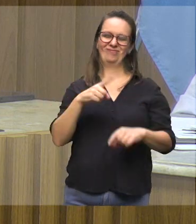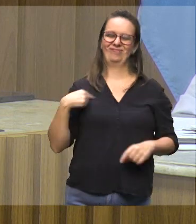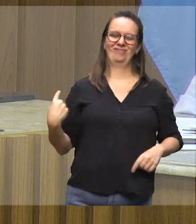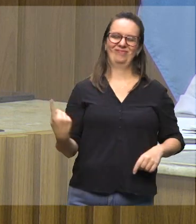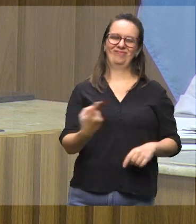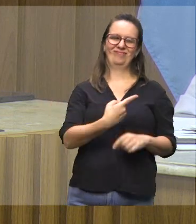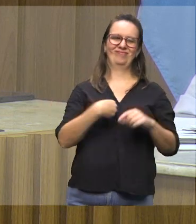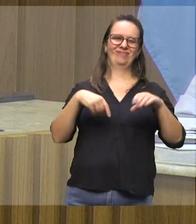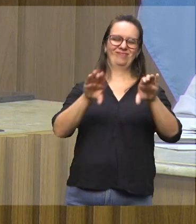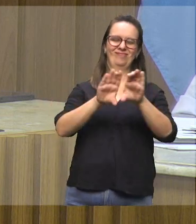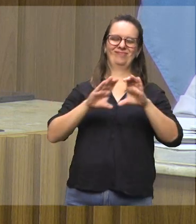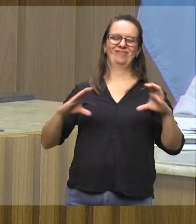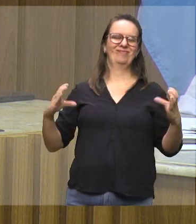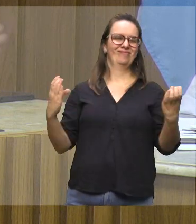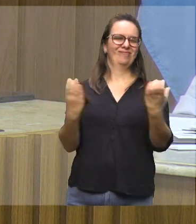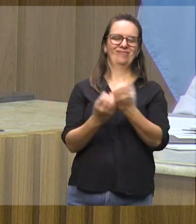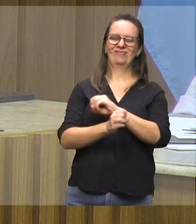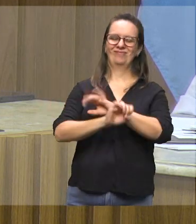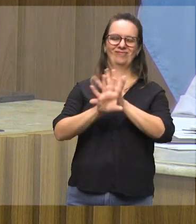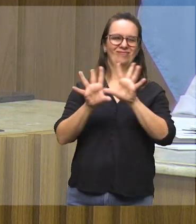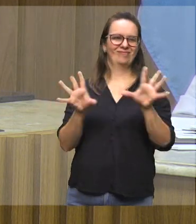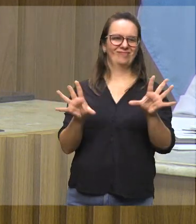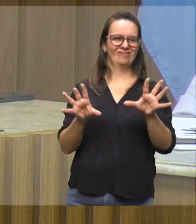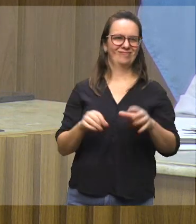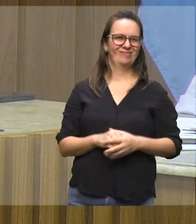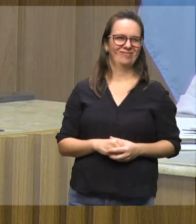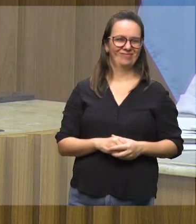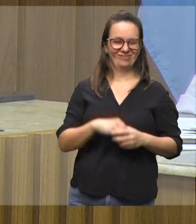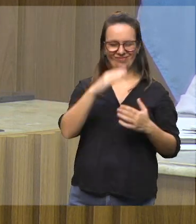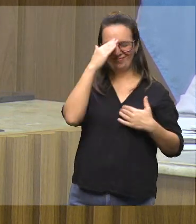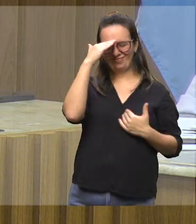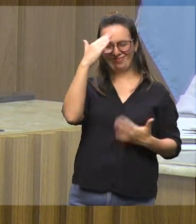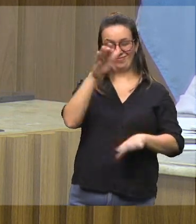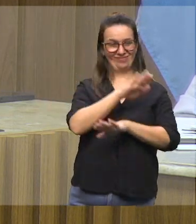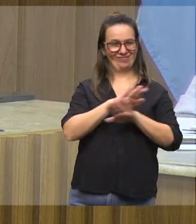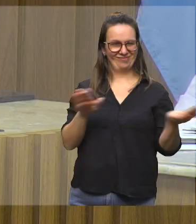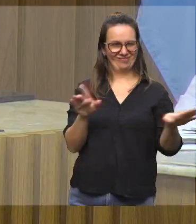Isso é transparência. Acabou meu tempo. Volto depois. Obrigado.